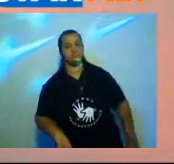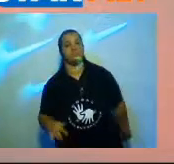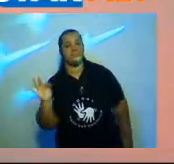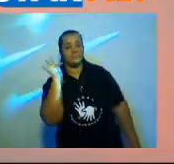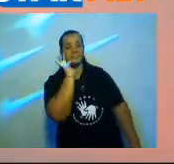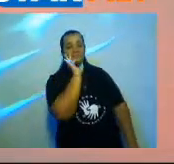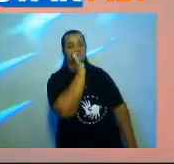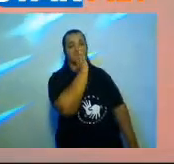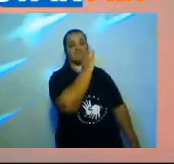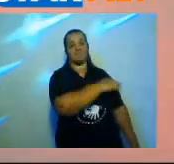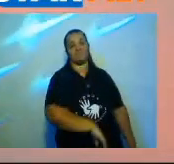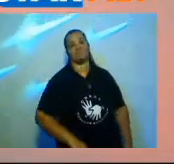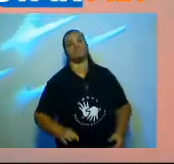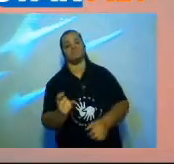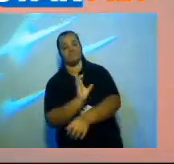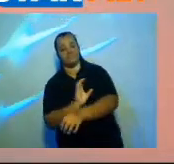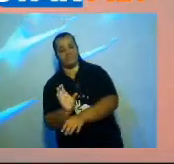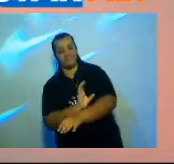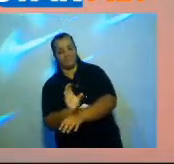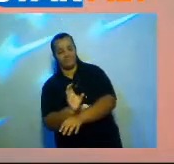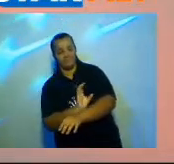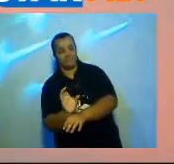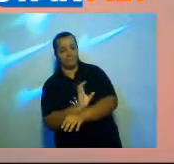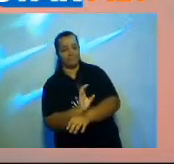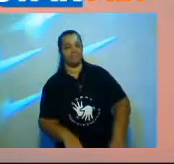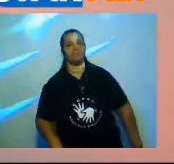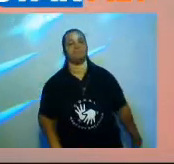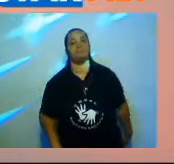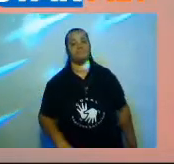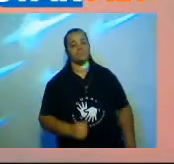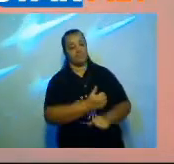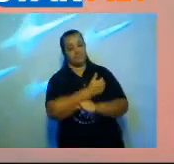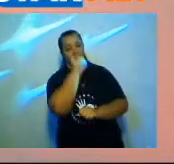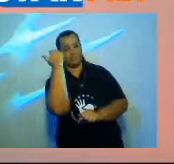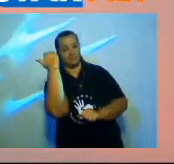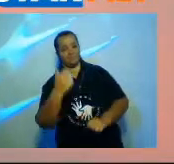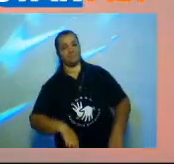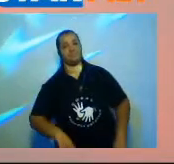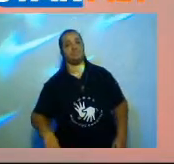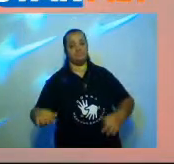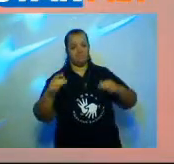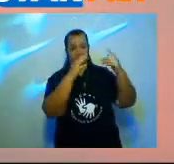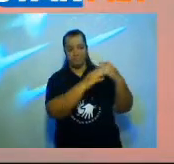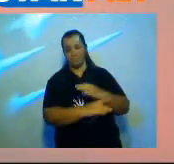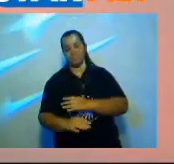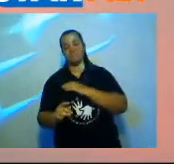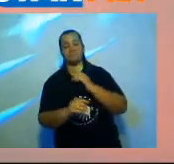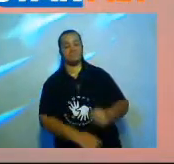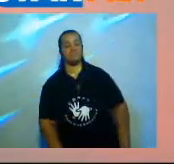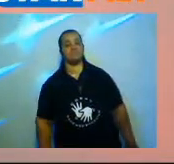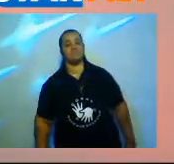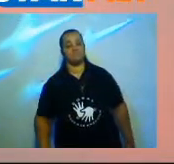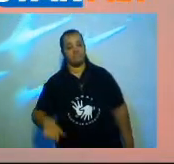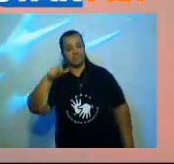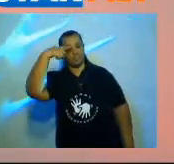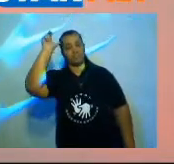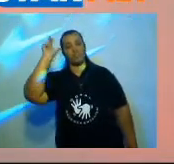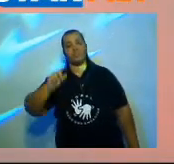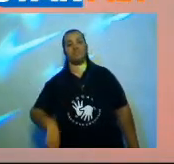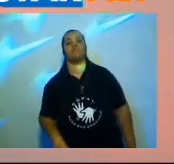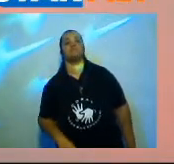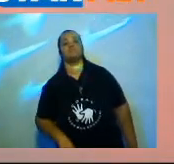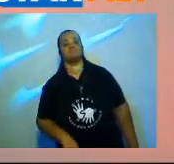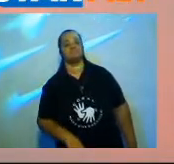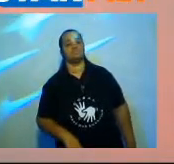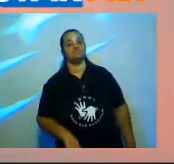Delícias do Barba e Unifat, há 10 anos eleita a melhor instituição de ensino da nossa região, segundo o MEC. Ontem, Naldo Barreto